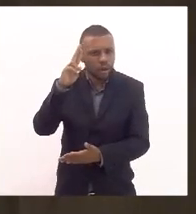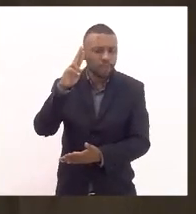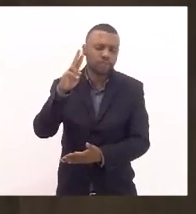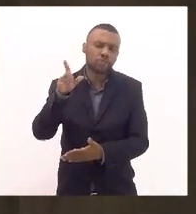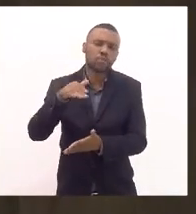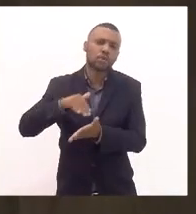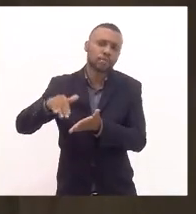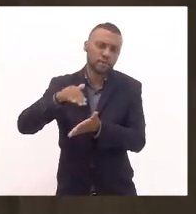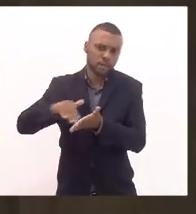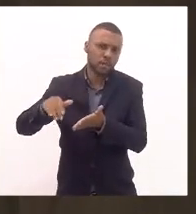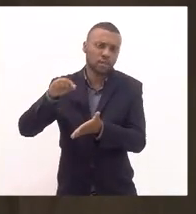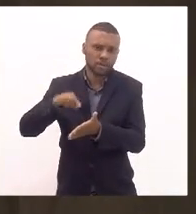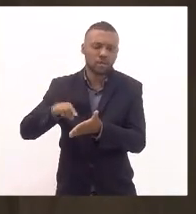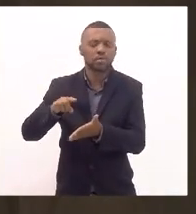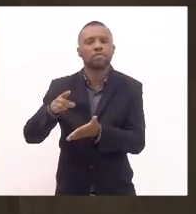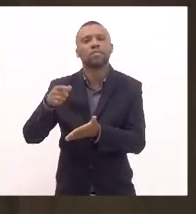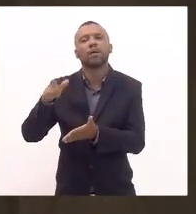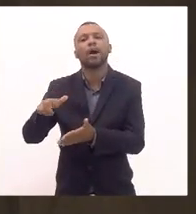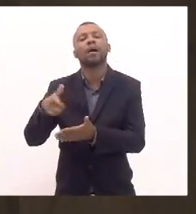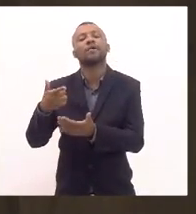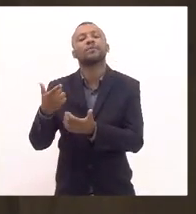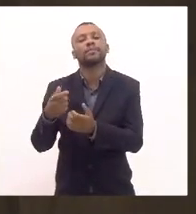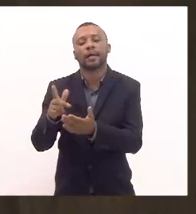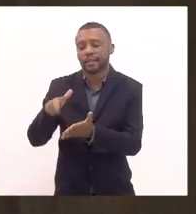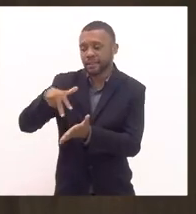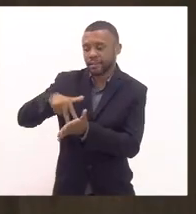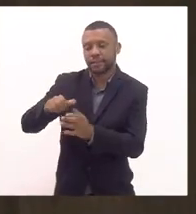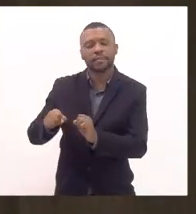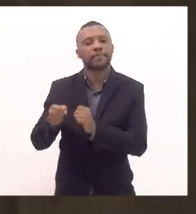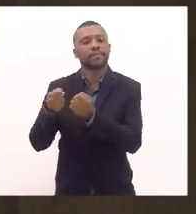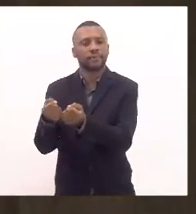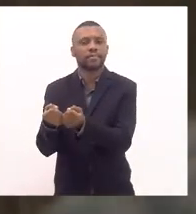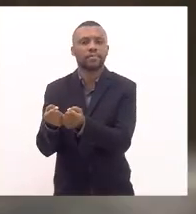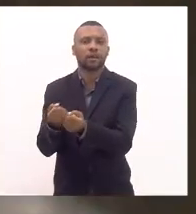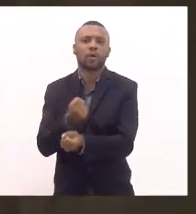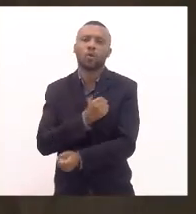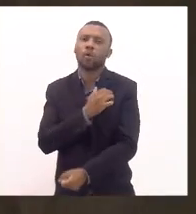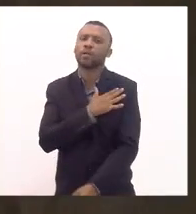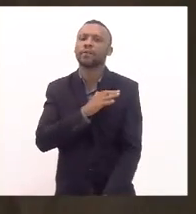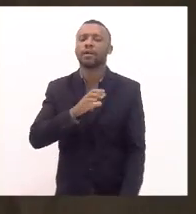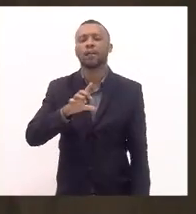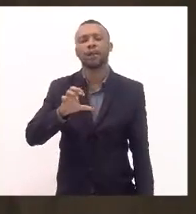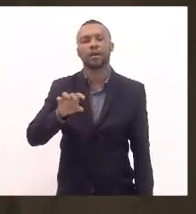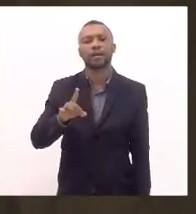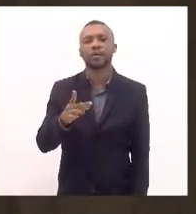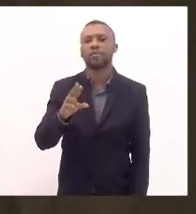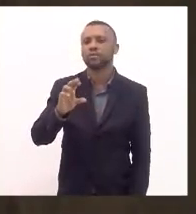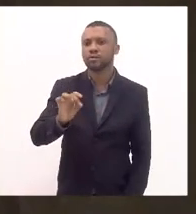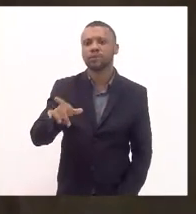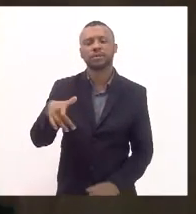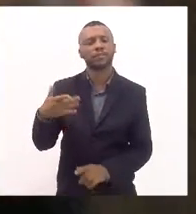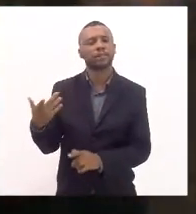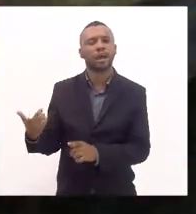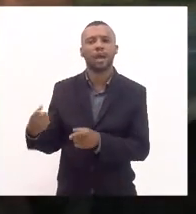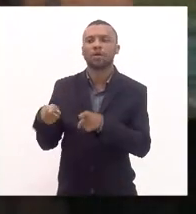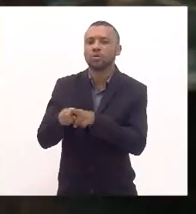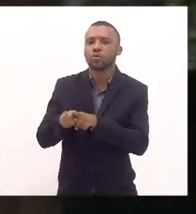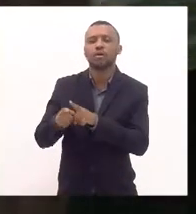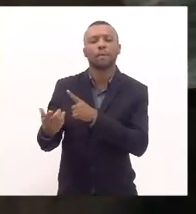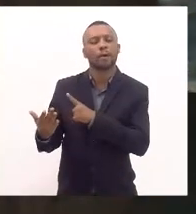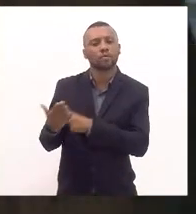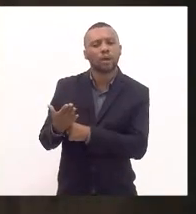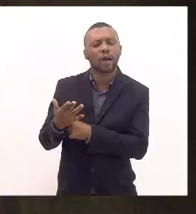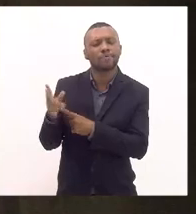do secretário da Defesa Civil Coronel Leandro que comigo atendeu as questões relativas